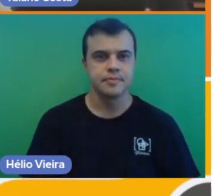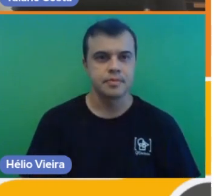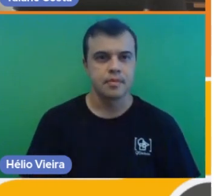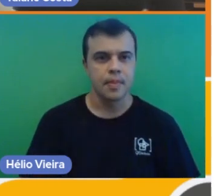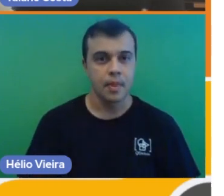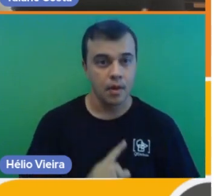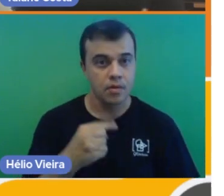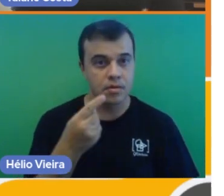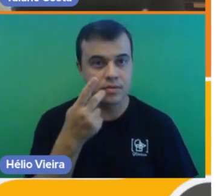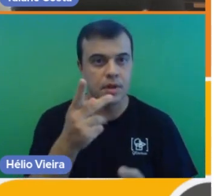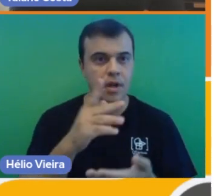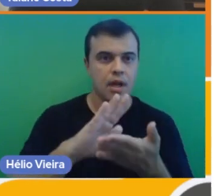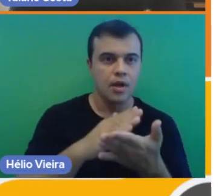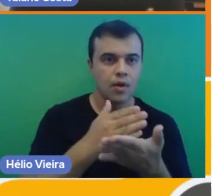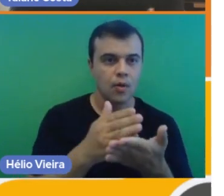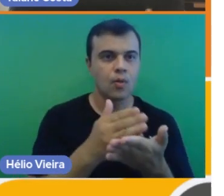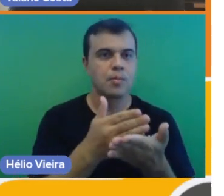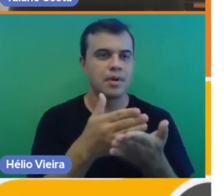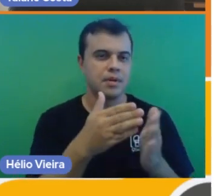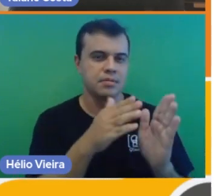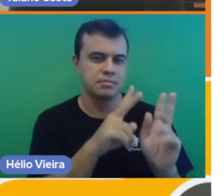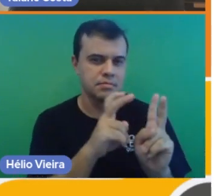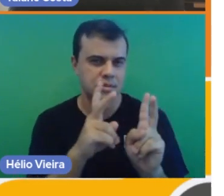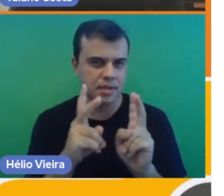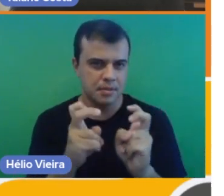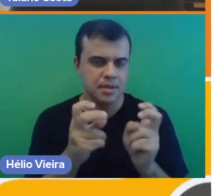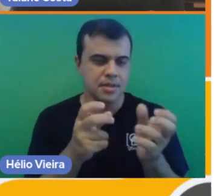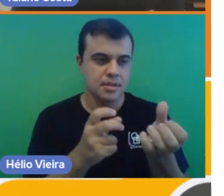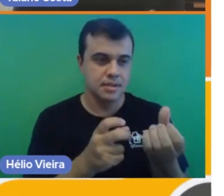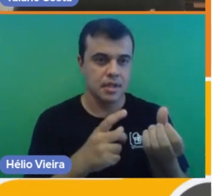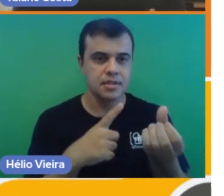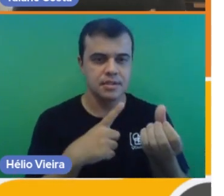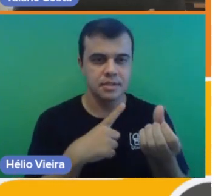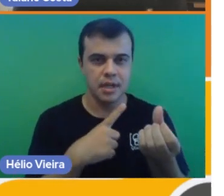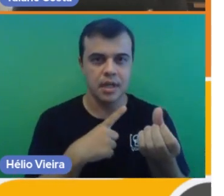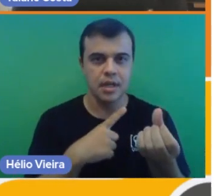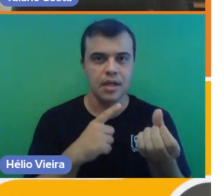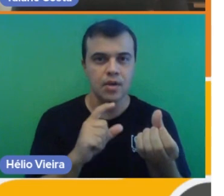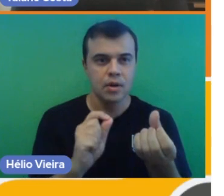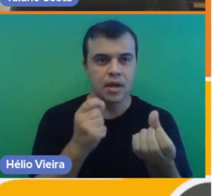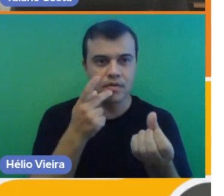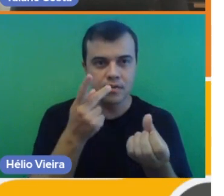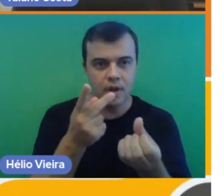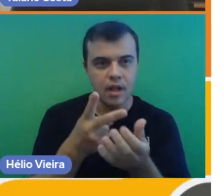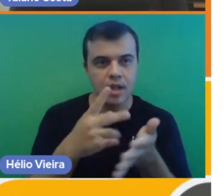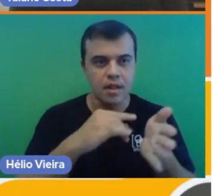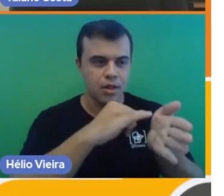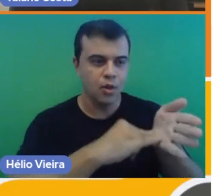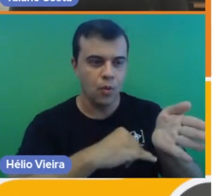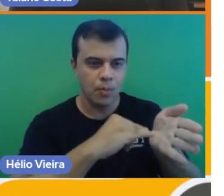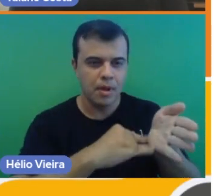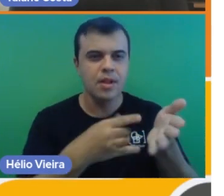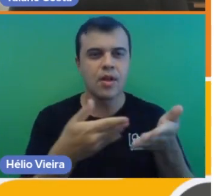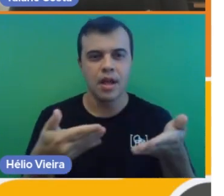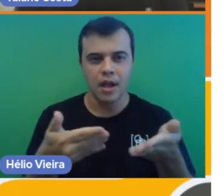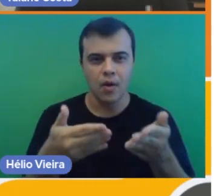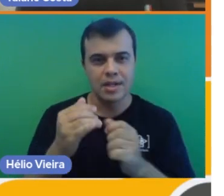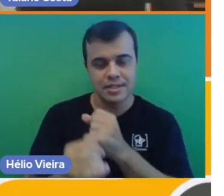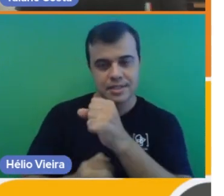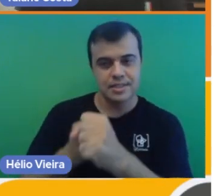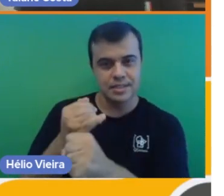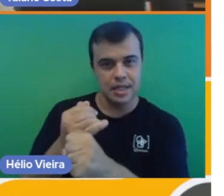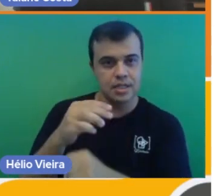gente vai trazer algumas dimensões, são 6 dimensões que traz nesse documento, né, que tem no site do